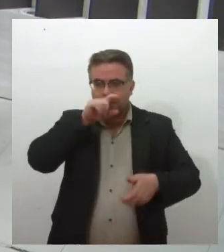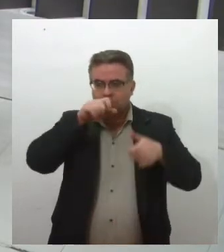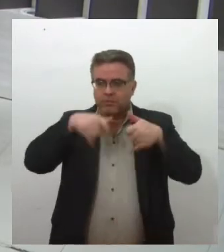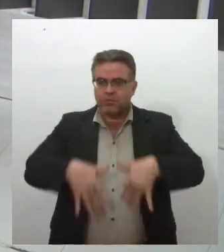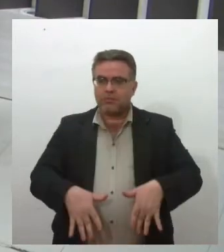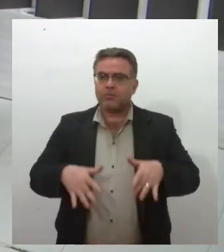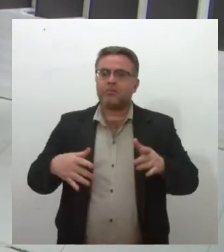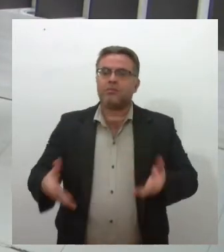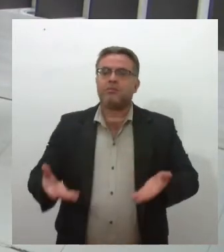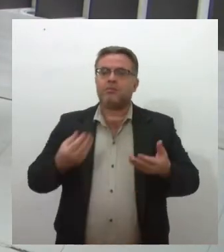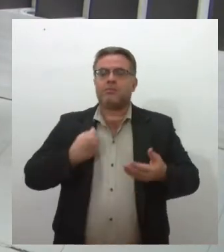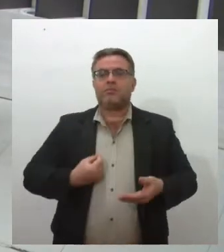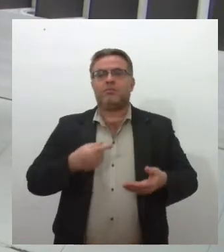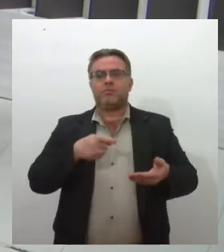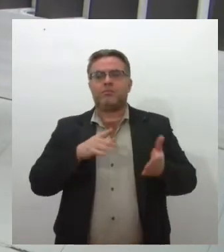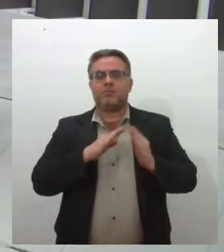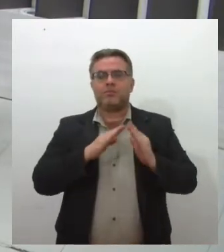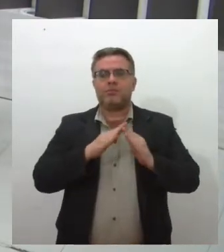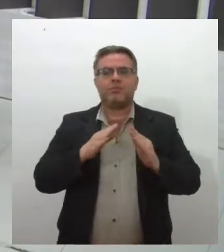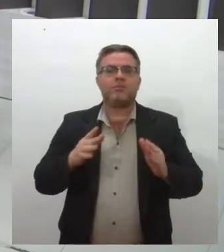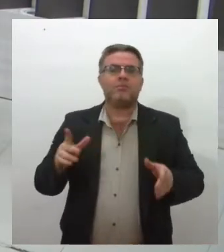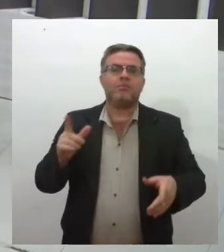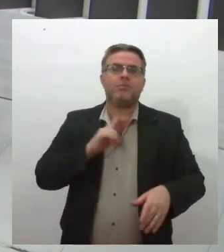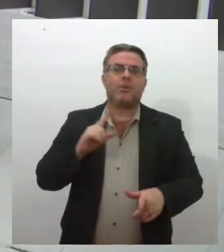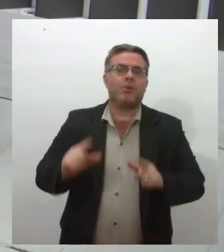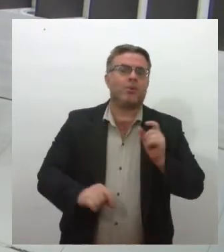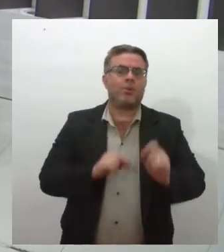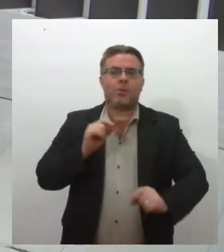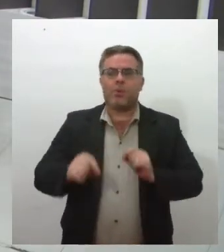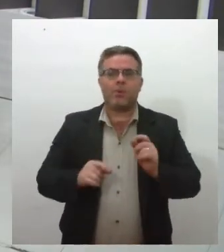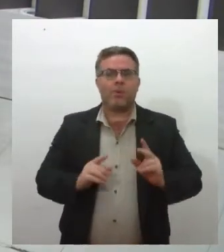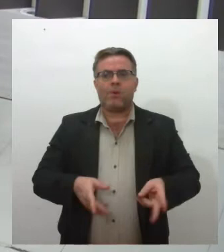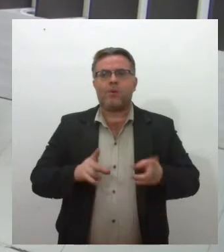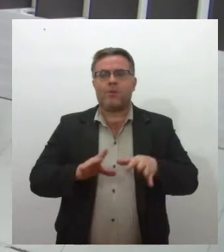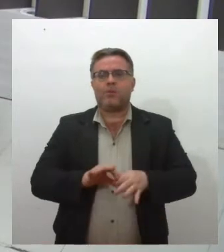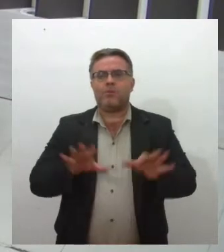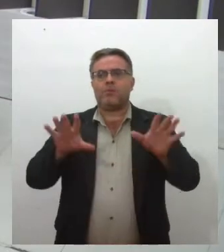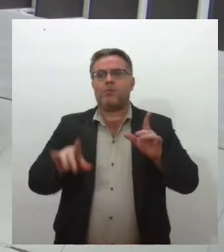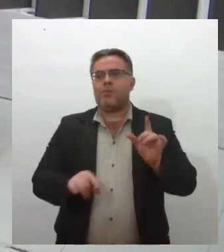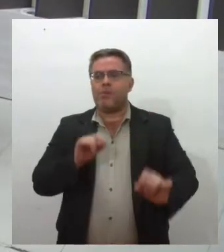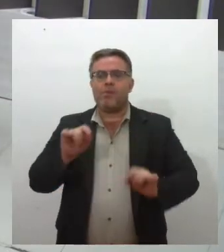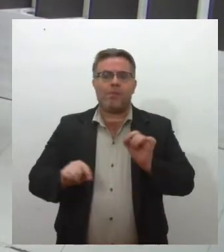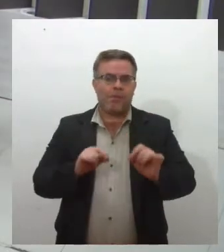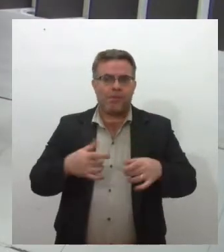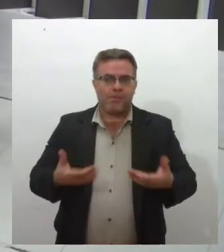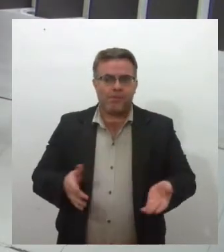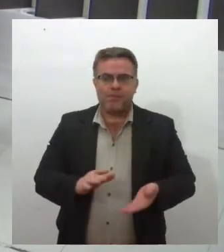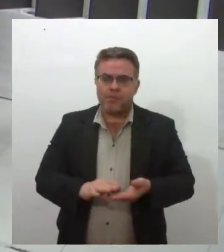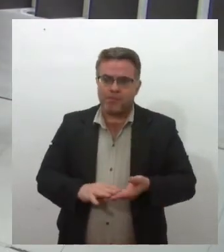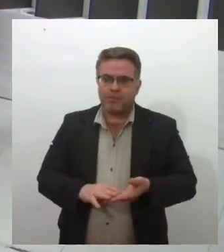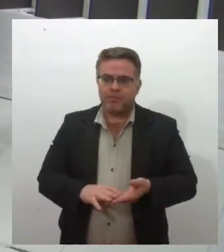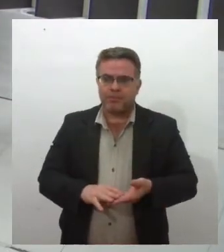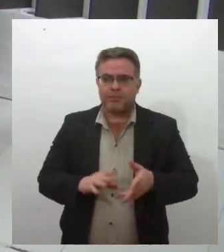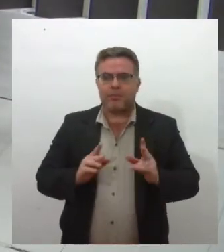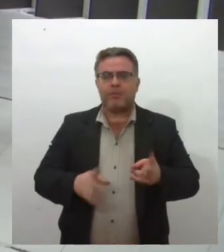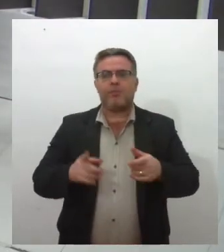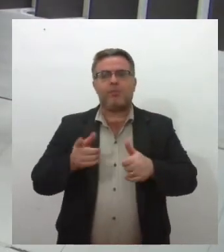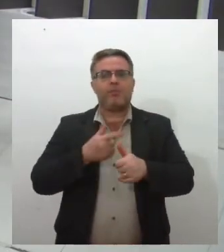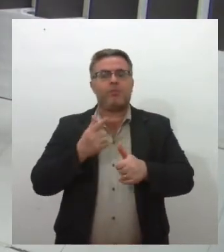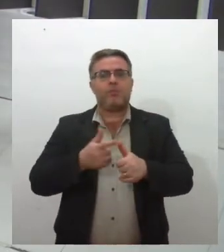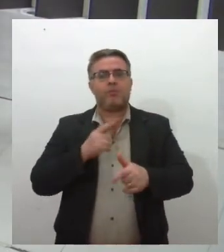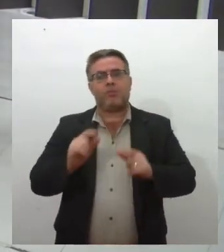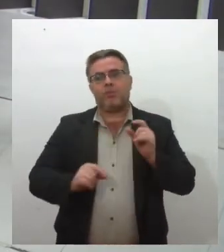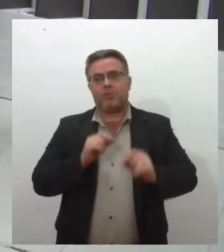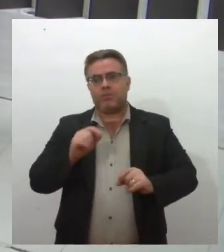em Canindé, o que é que ele vai encontrar lá? O ponto vai disponibilizar o quê? Olha, em primeiro lugar,